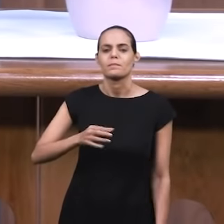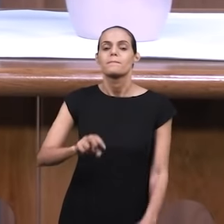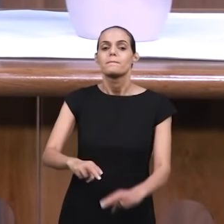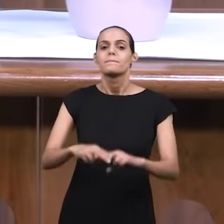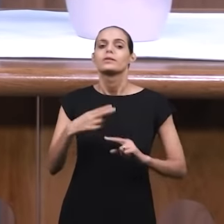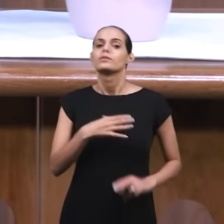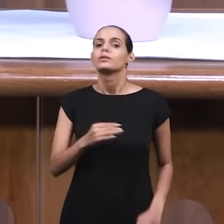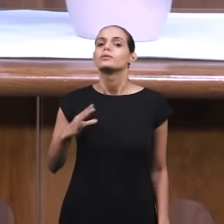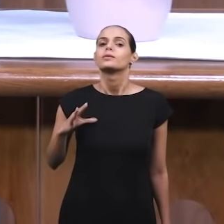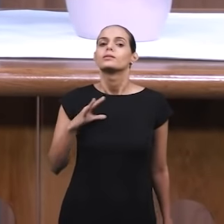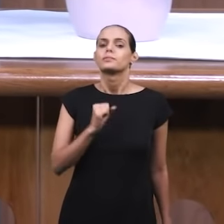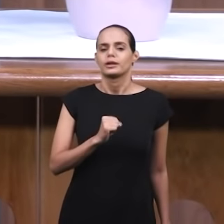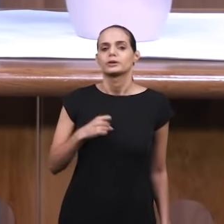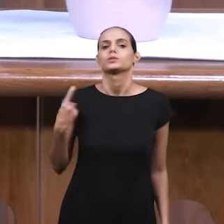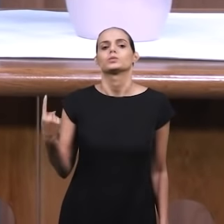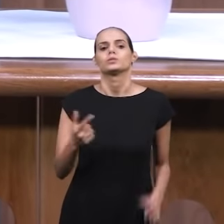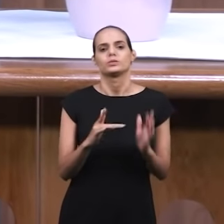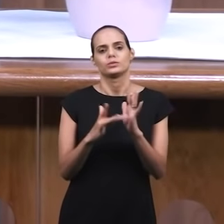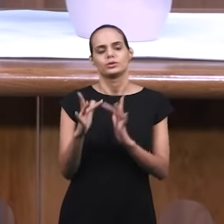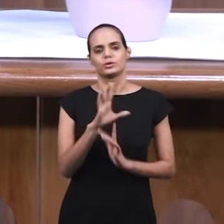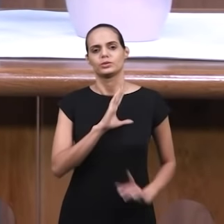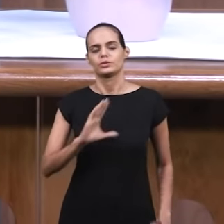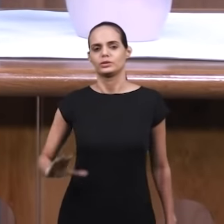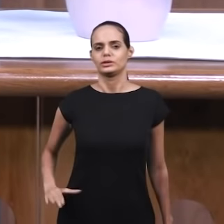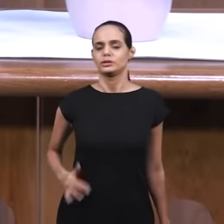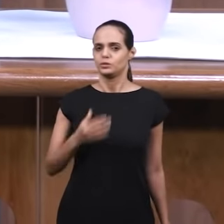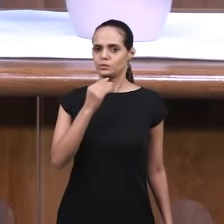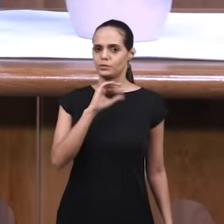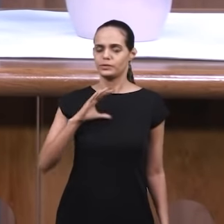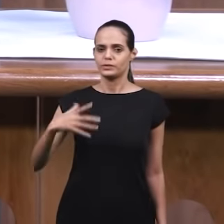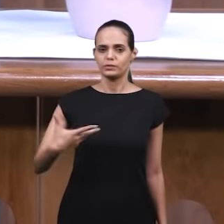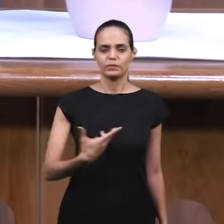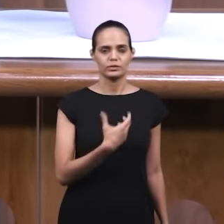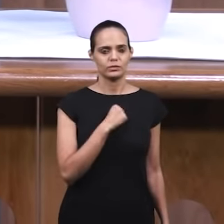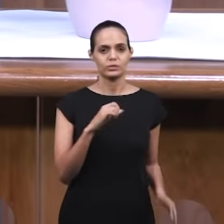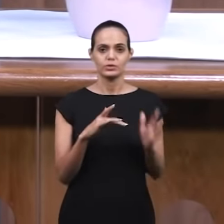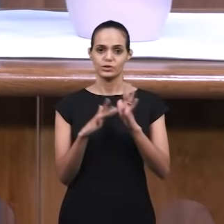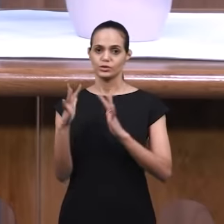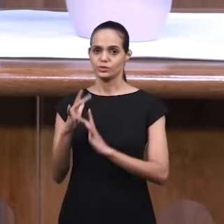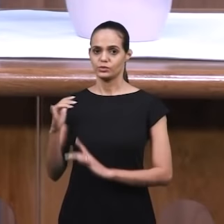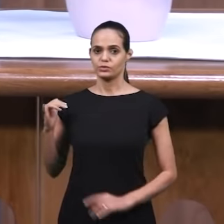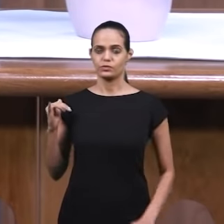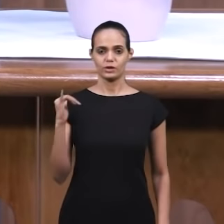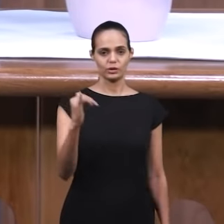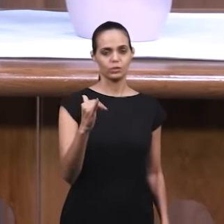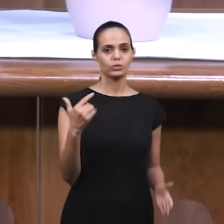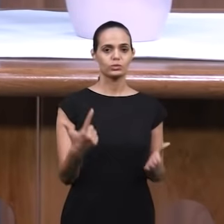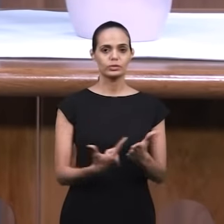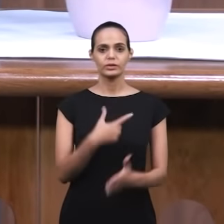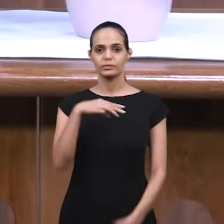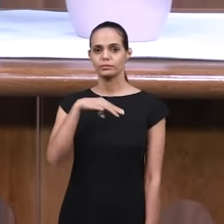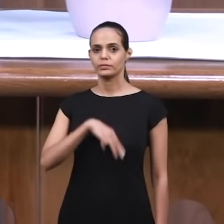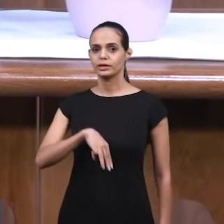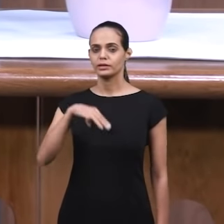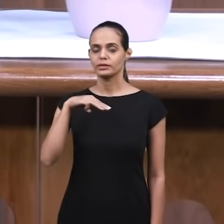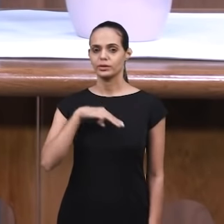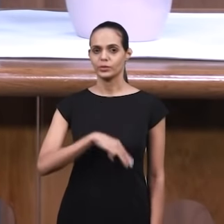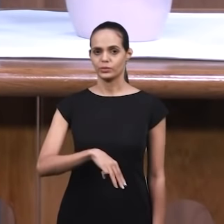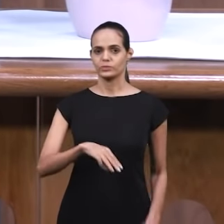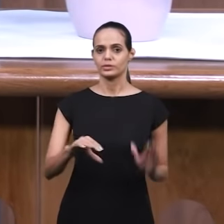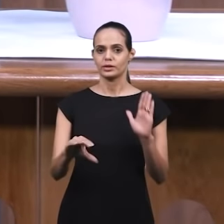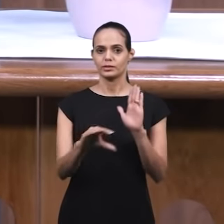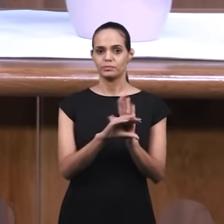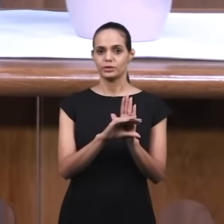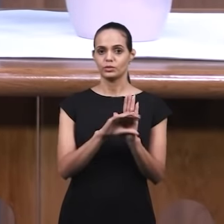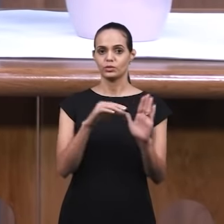o nosso Senhor e Salvador Jesus Cristo. Quando o Senhor Jesus disse no livro de Mateus, Evangelho segundo Mateus,